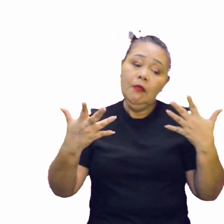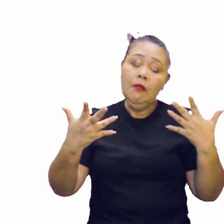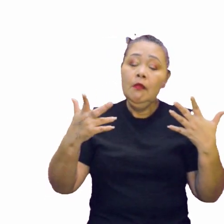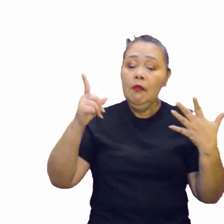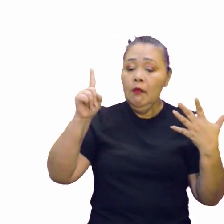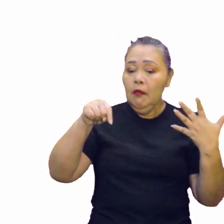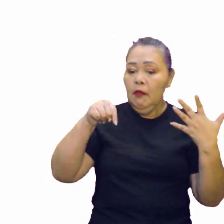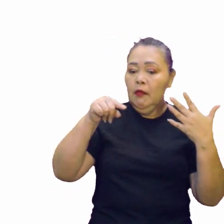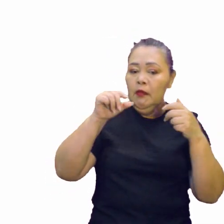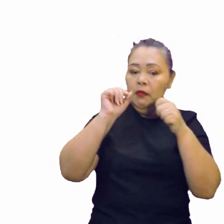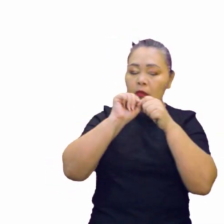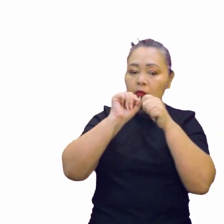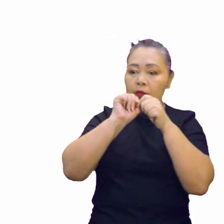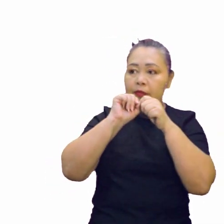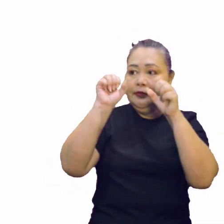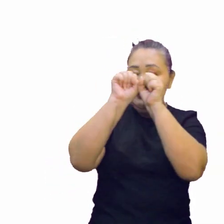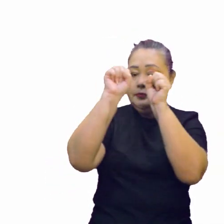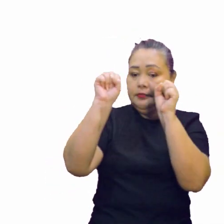sistema